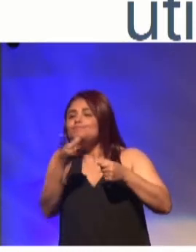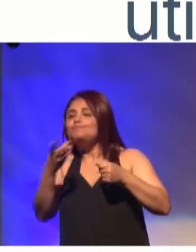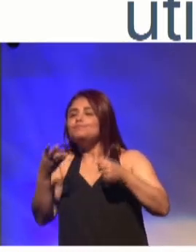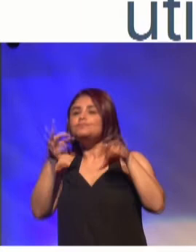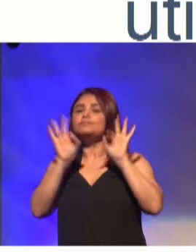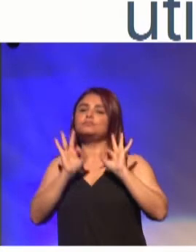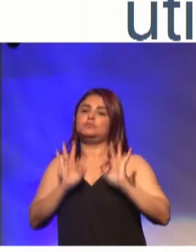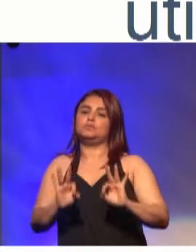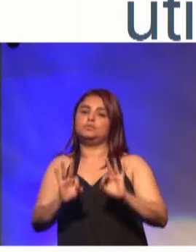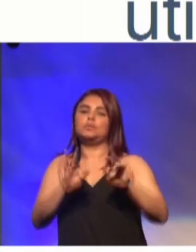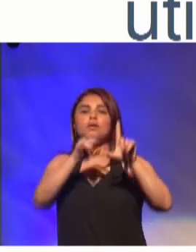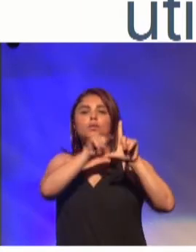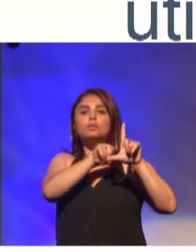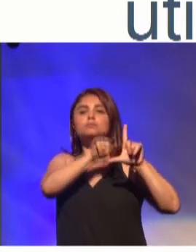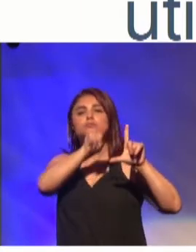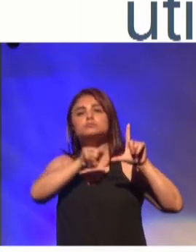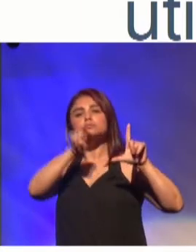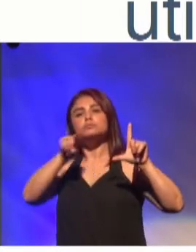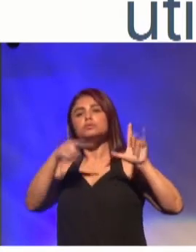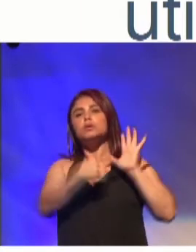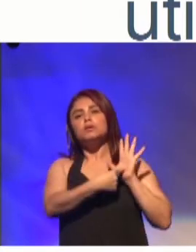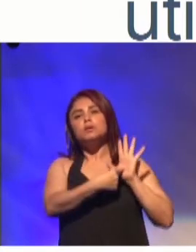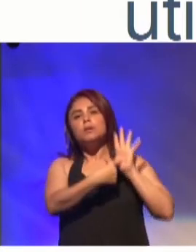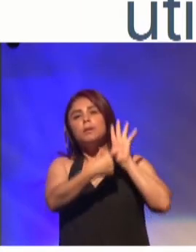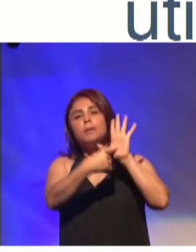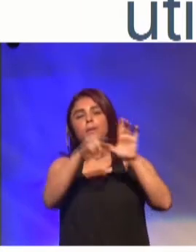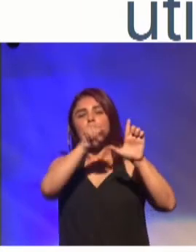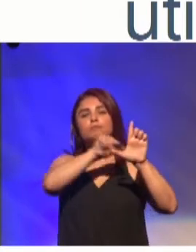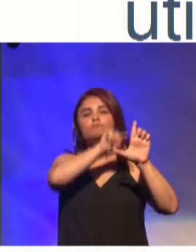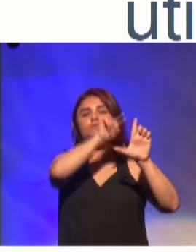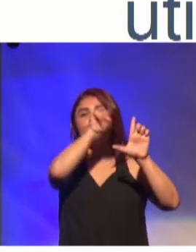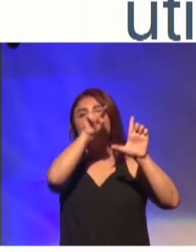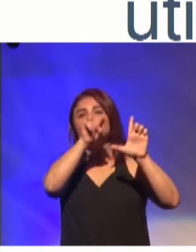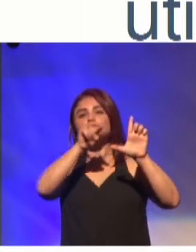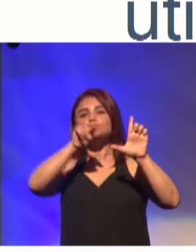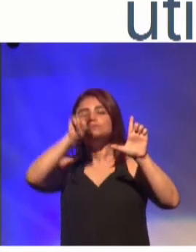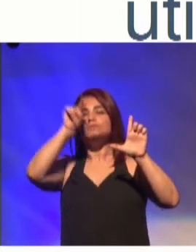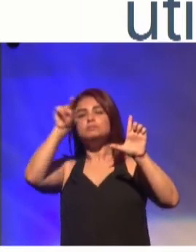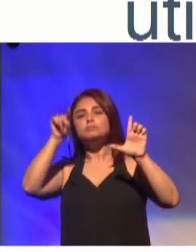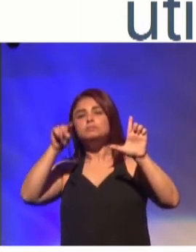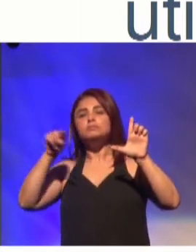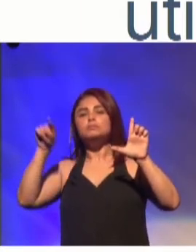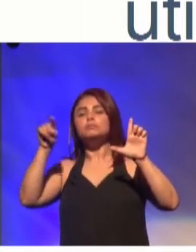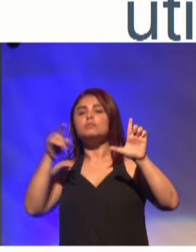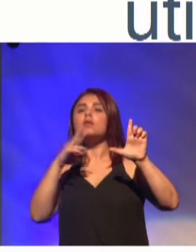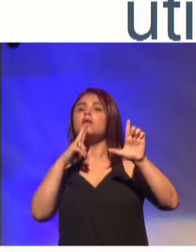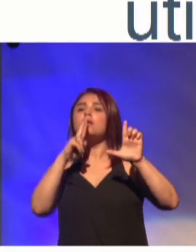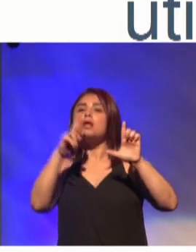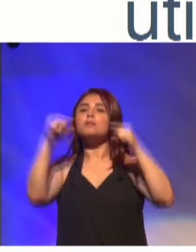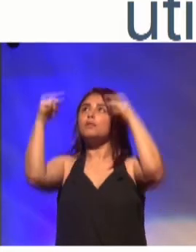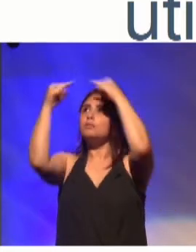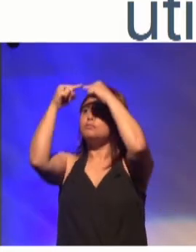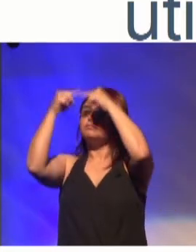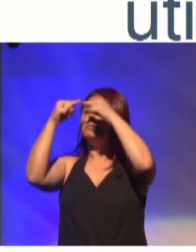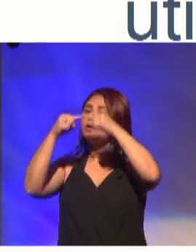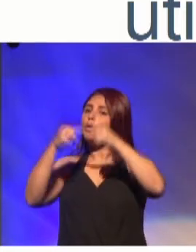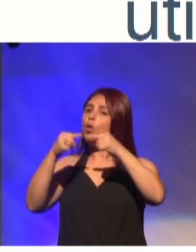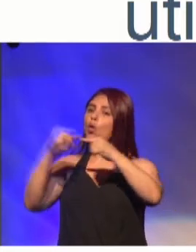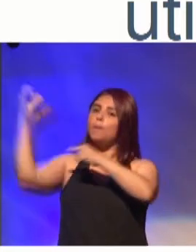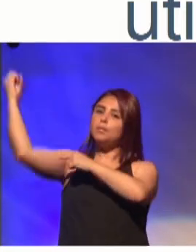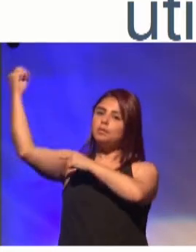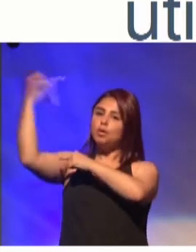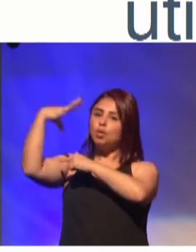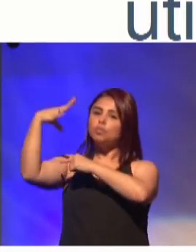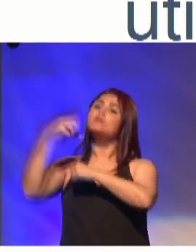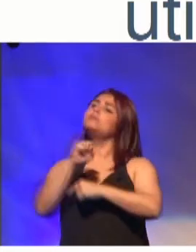aqui, esse gráfico, mostra as curvas de dose resposta para a luz. Então, se você usar a